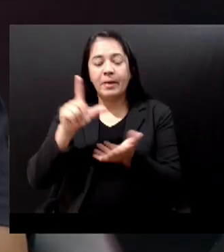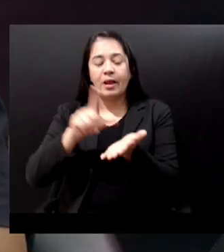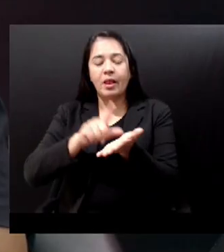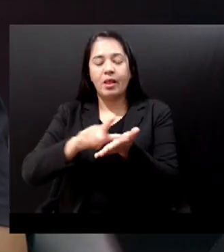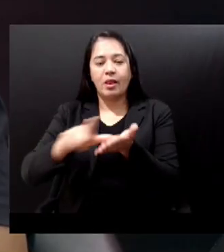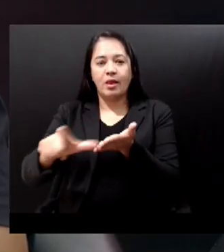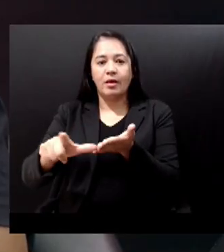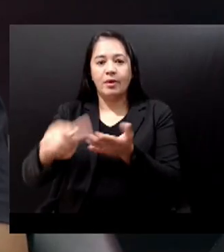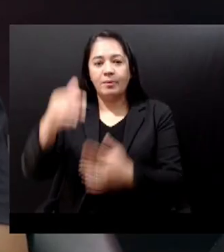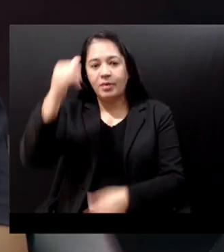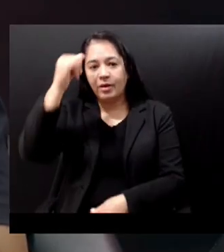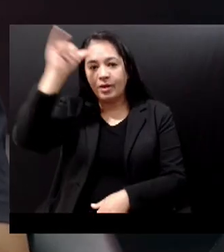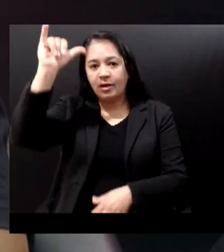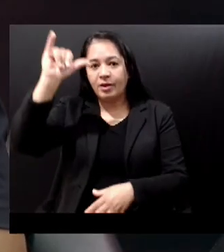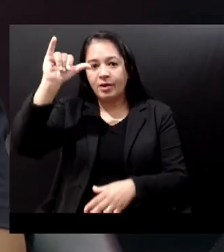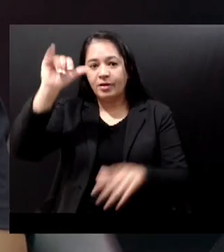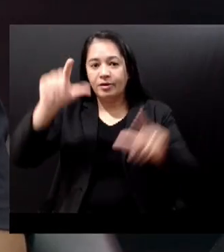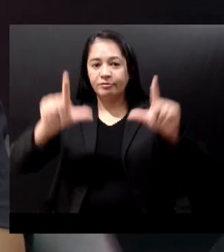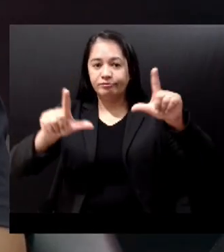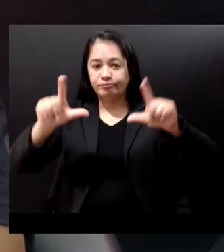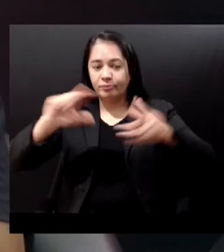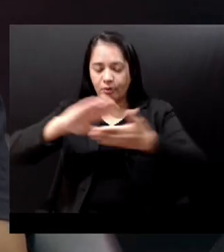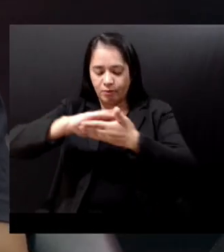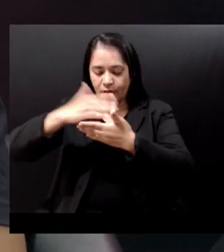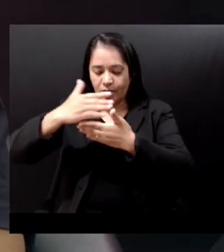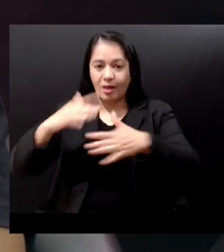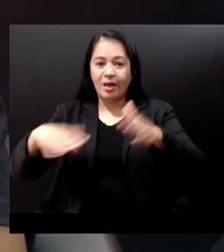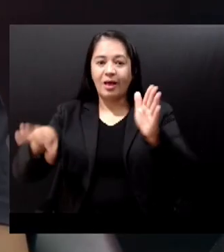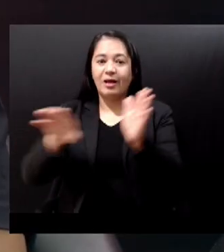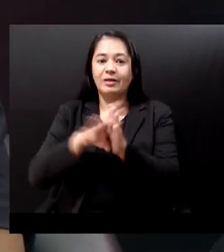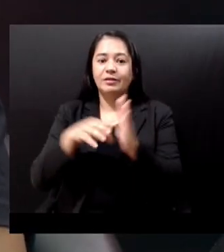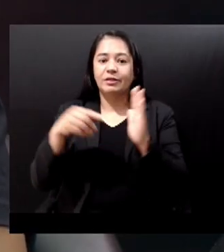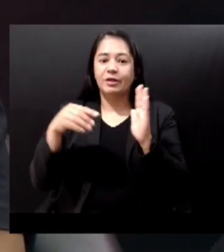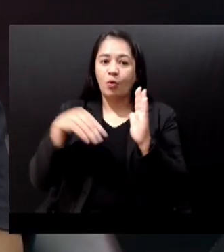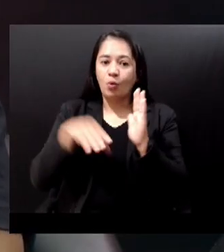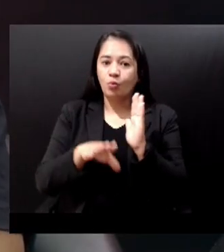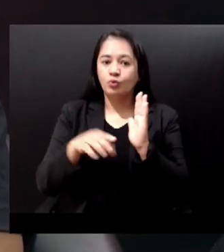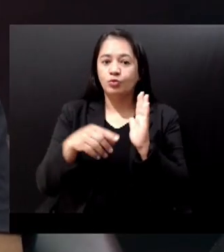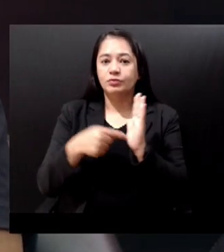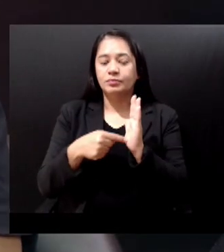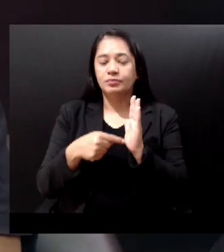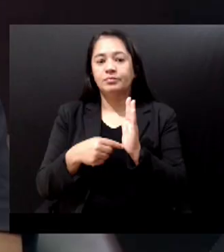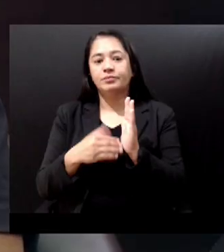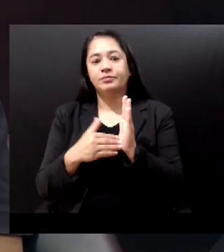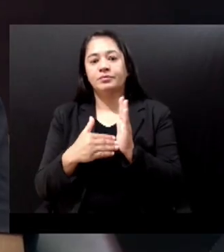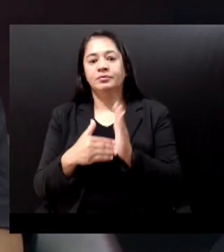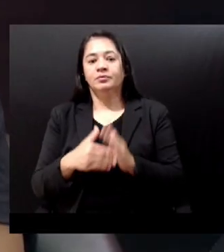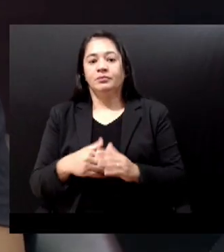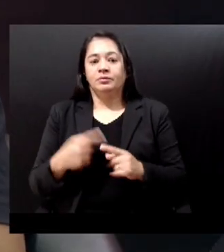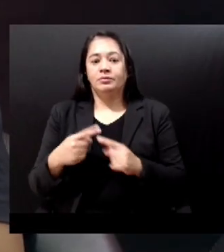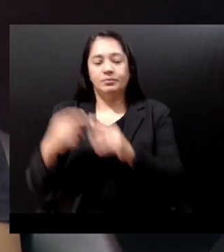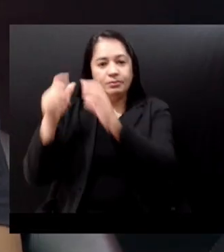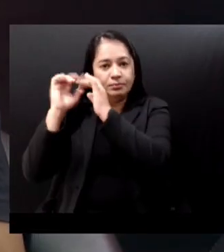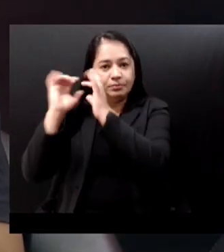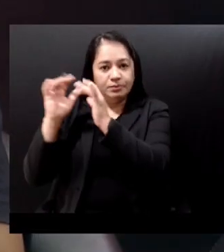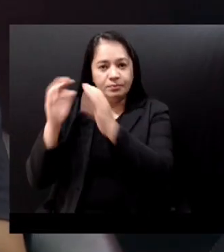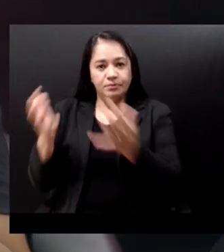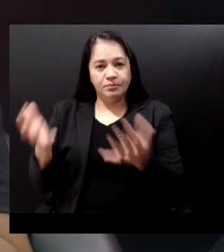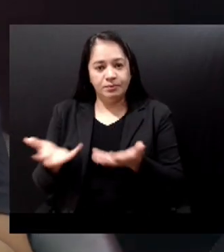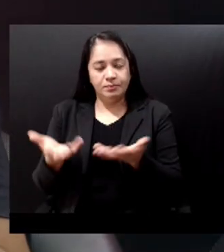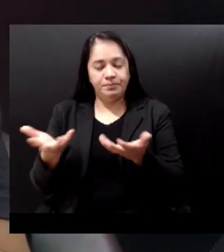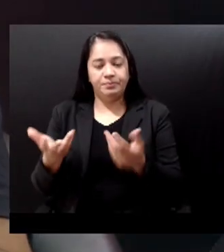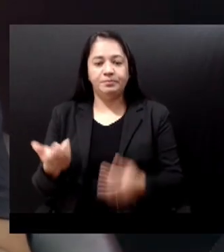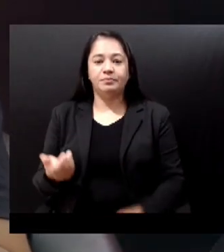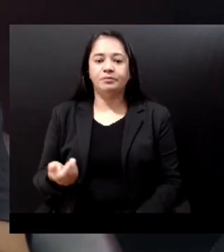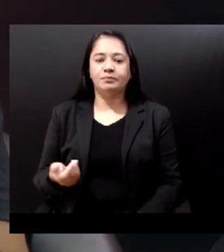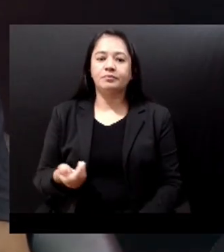muito em rede social até o último minuto de dormir, Uhum. para que o cérebro não fique tão agitado também para esse sono, e entender que